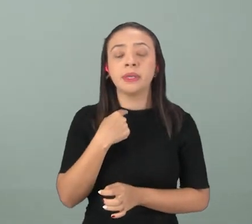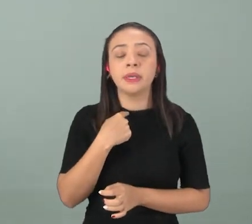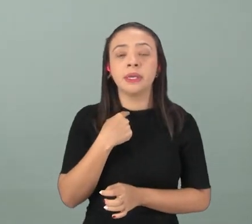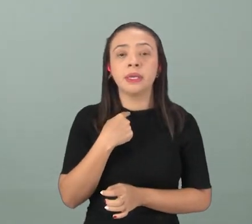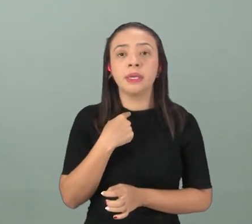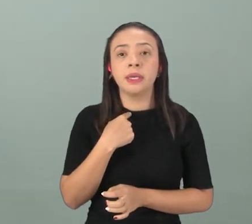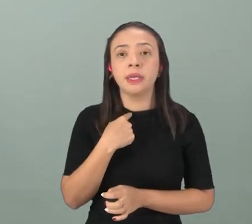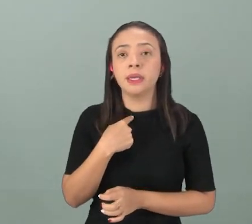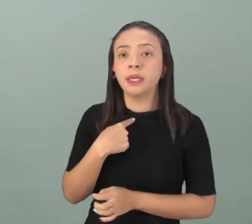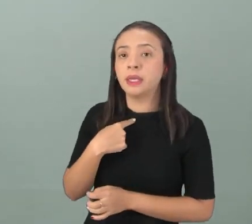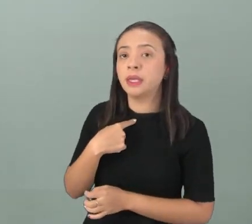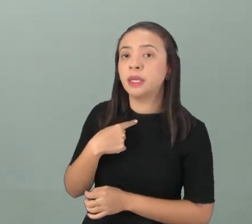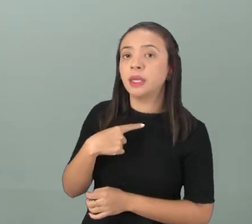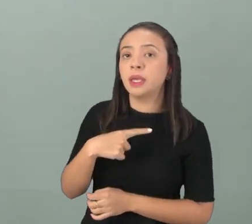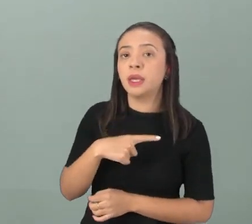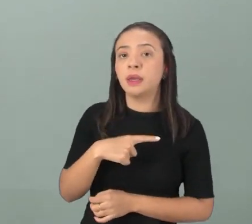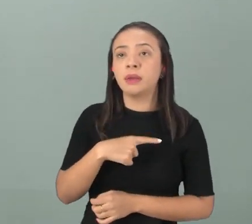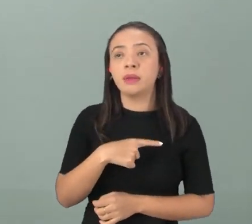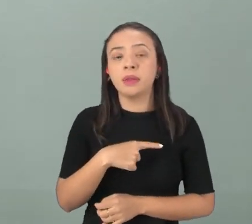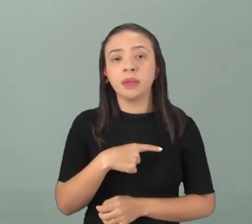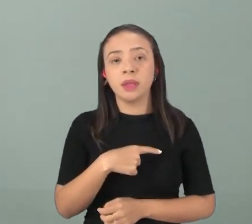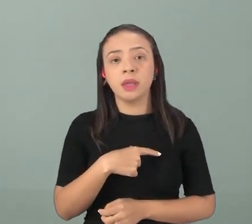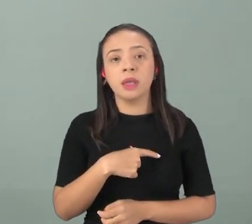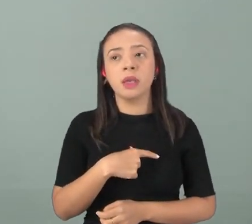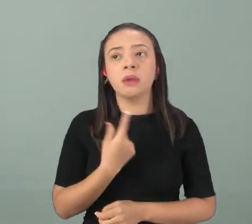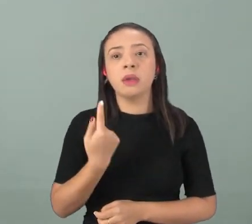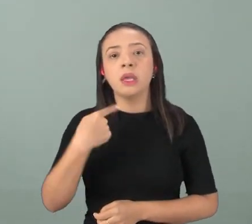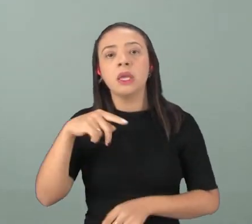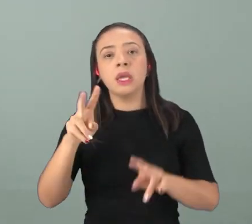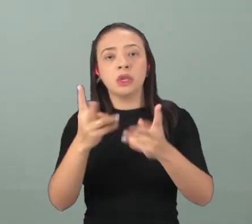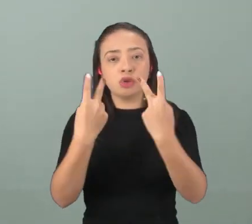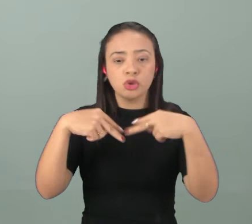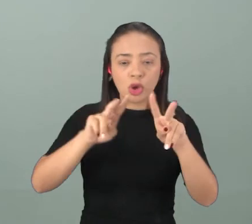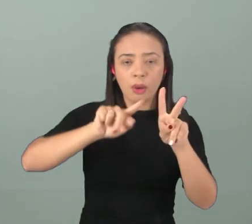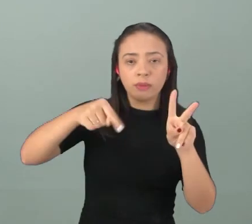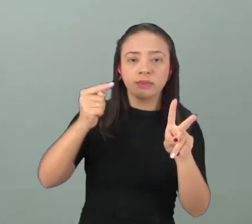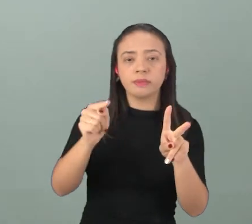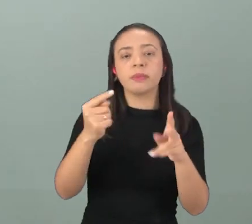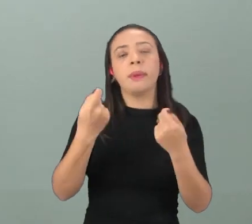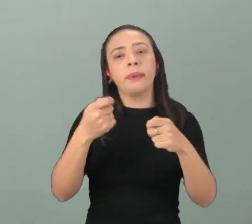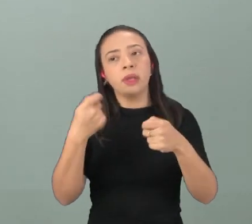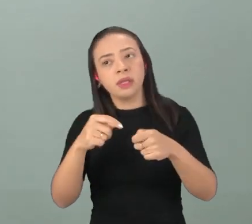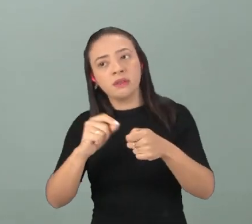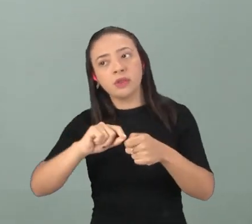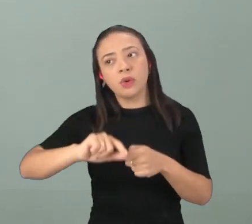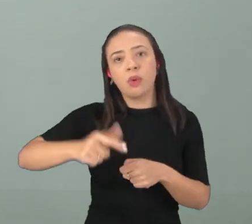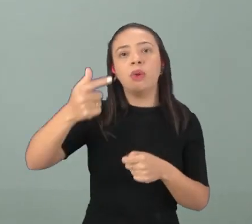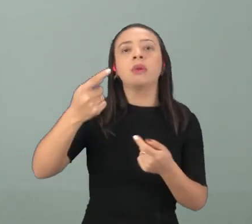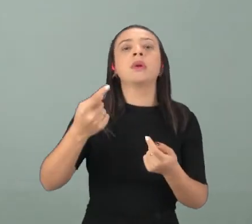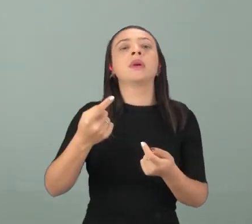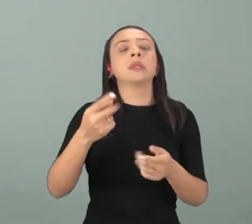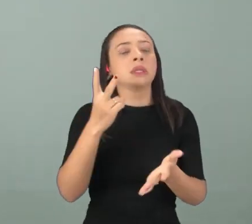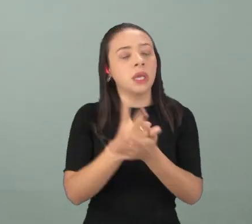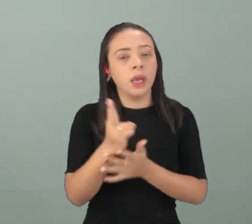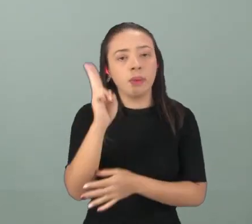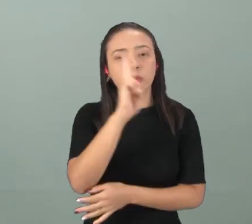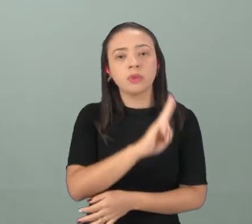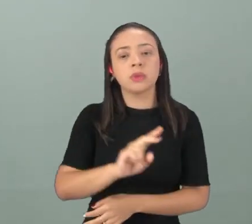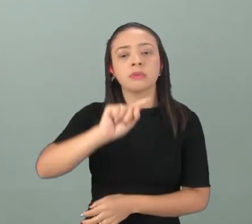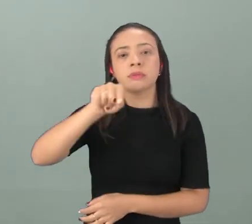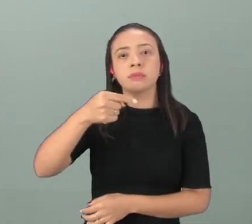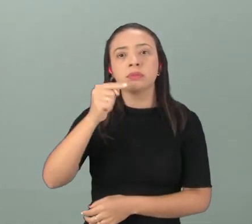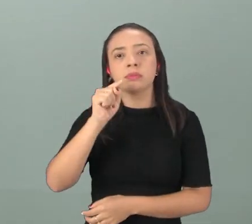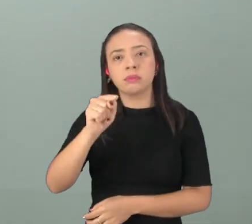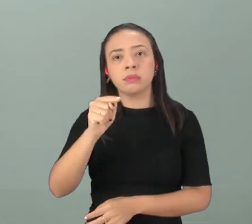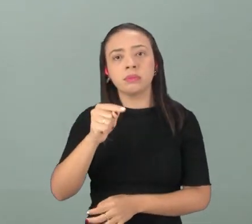Eu tenho determinadas coisas para fazer, eu preciso ir no shopping, ponto e vírgula, eu preciso fazer isso, ponto e vírgula. Eu coloco enumerar minhas coisas,